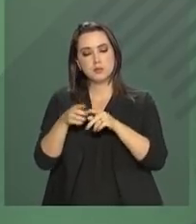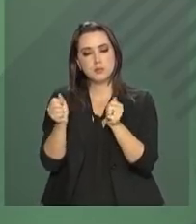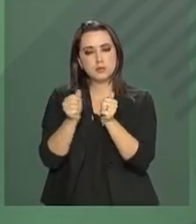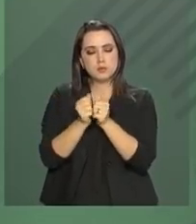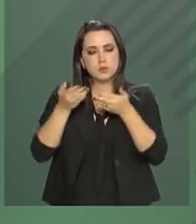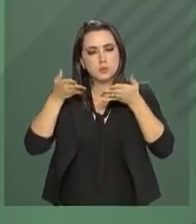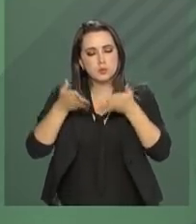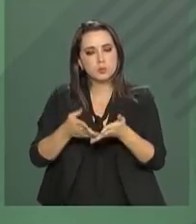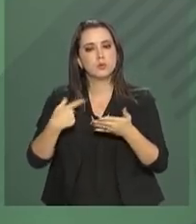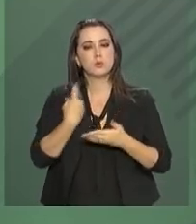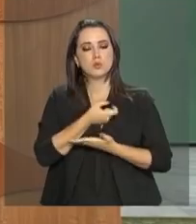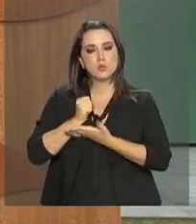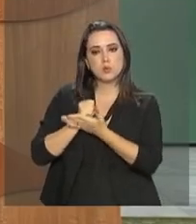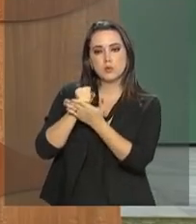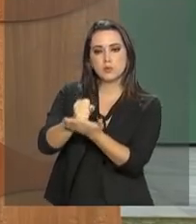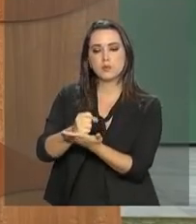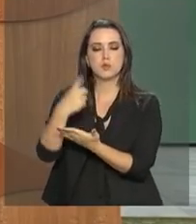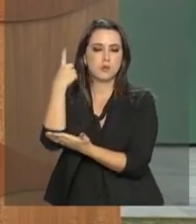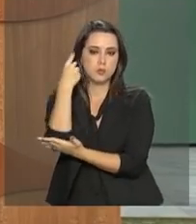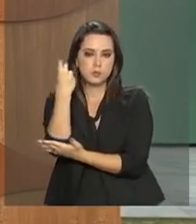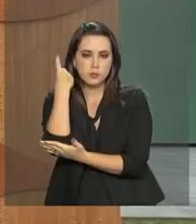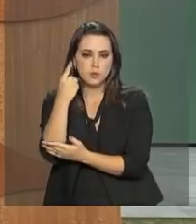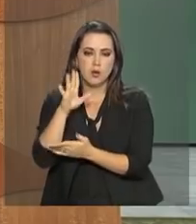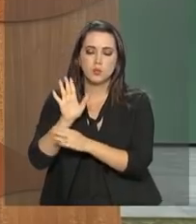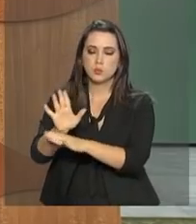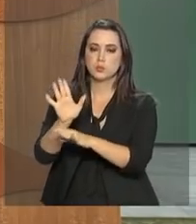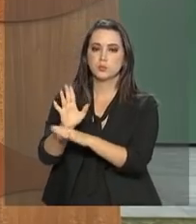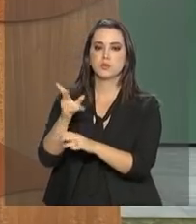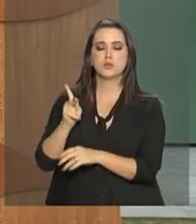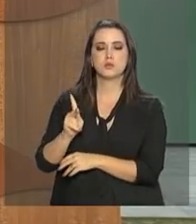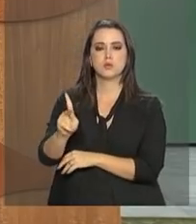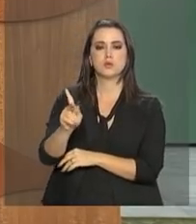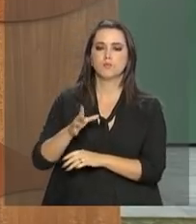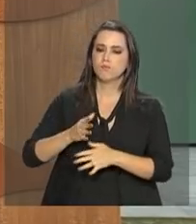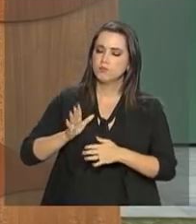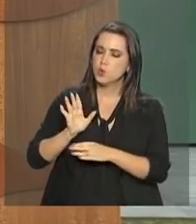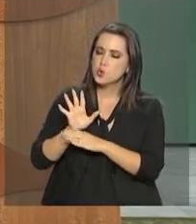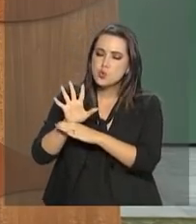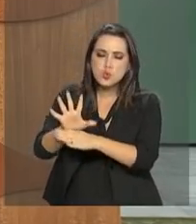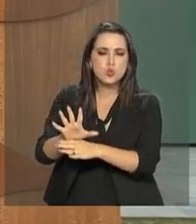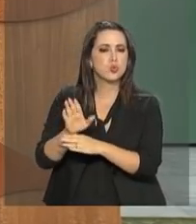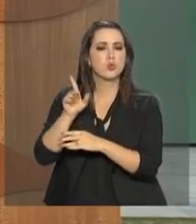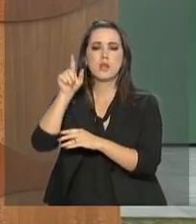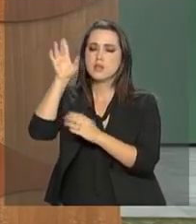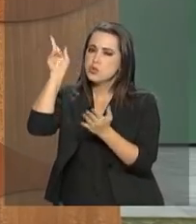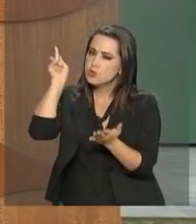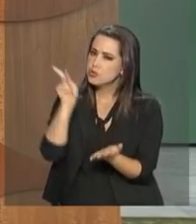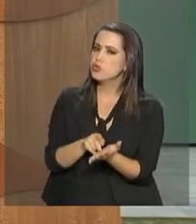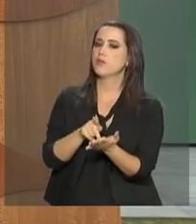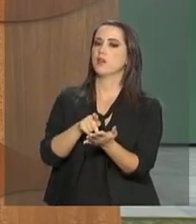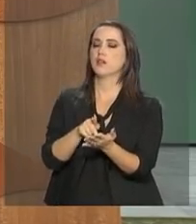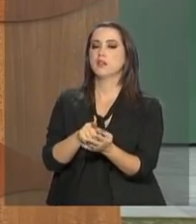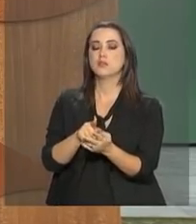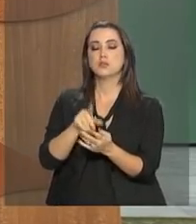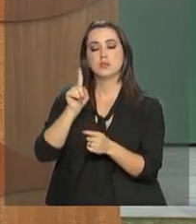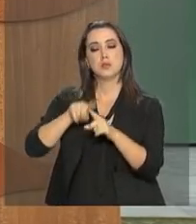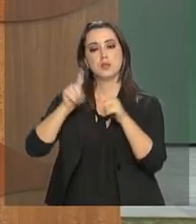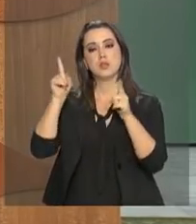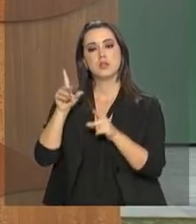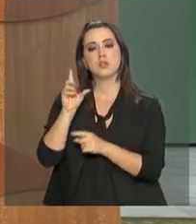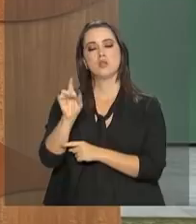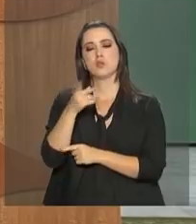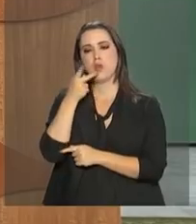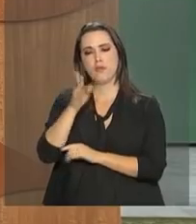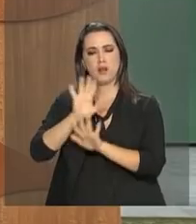dispostos naturalmente a colaborar intensamente não é uma colaboração apenas formal mas é uma